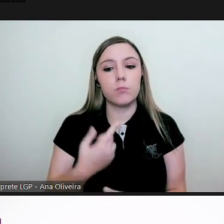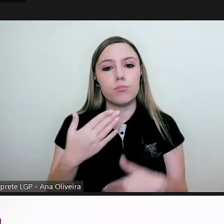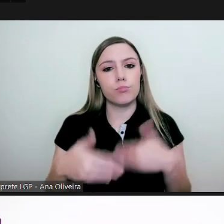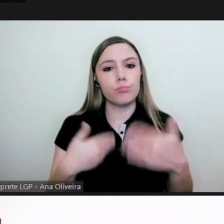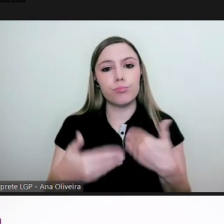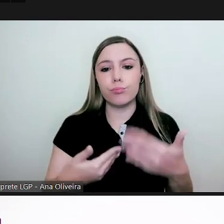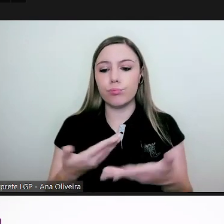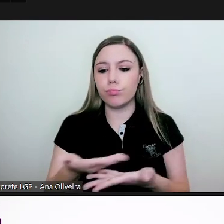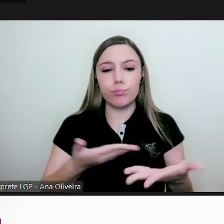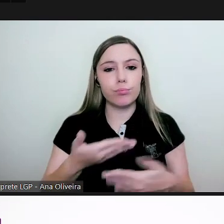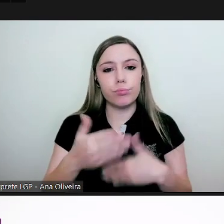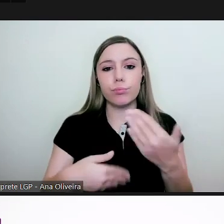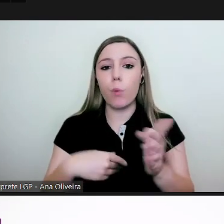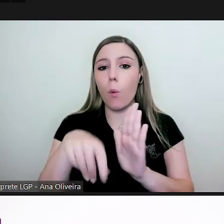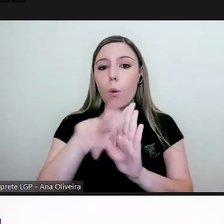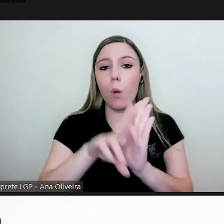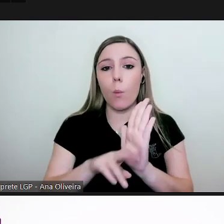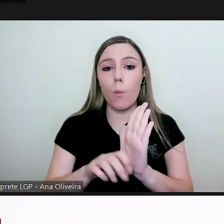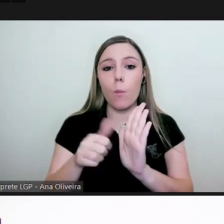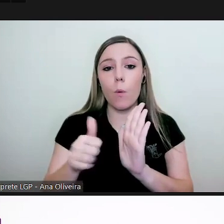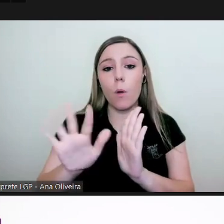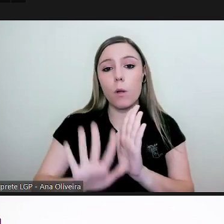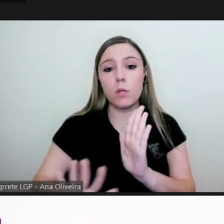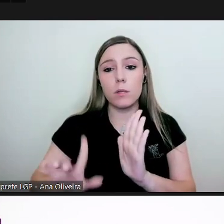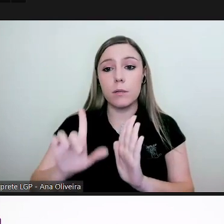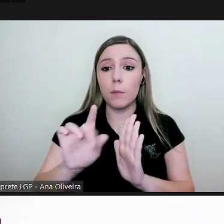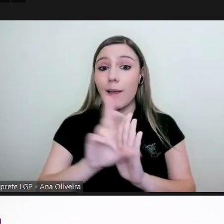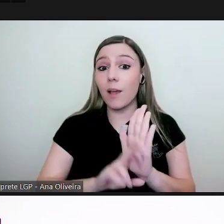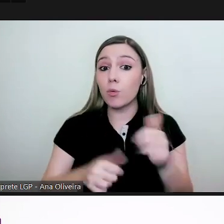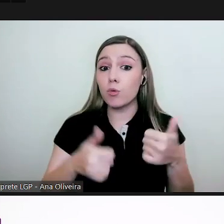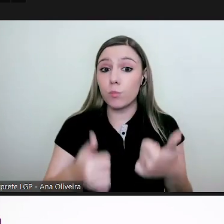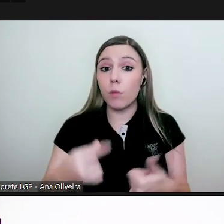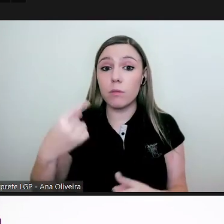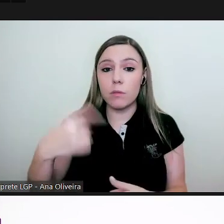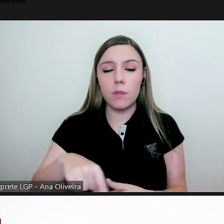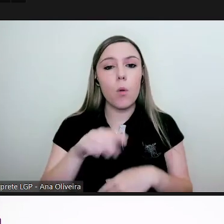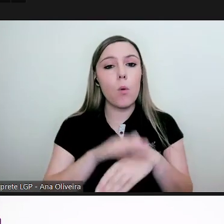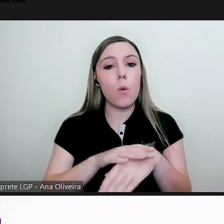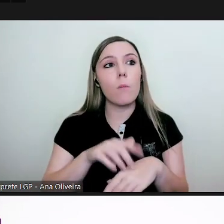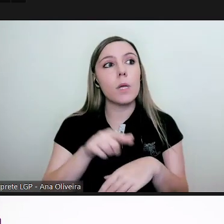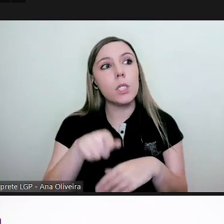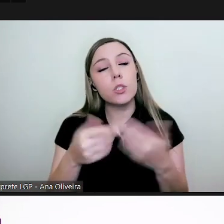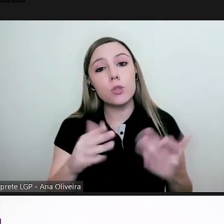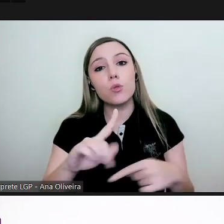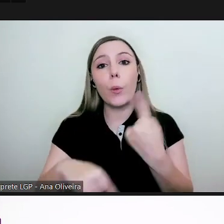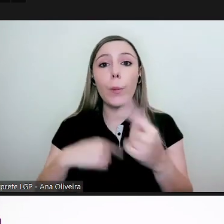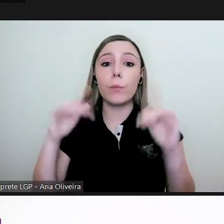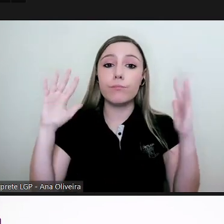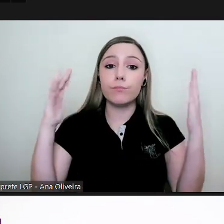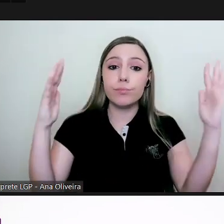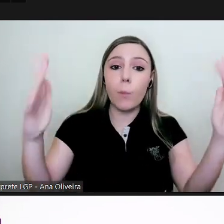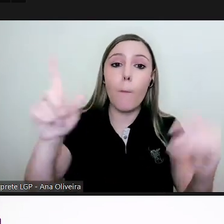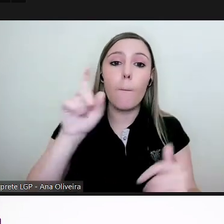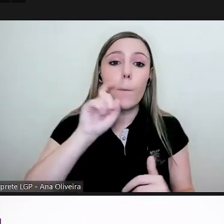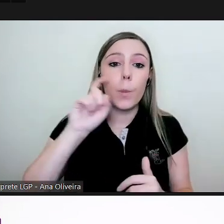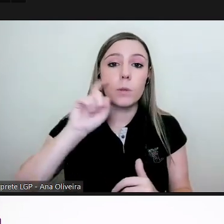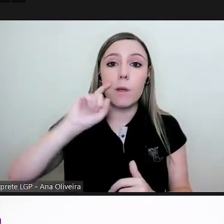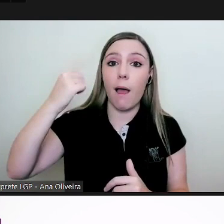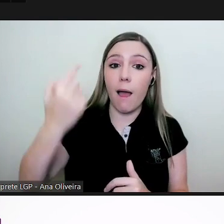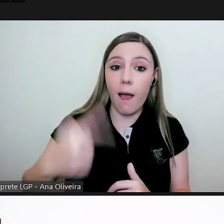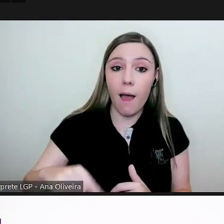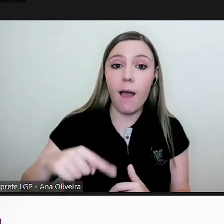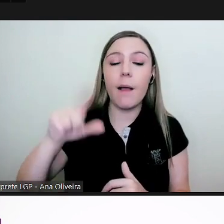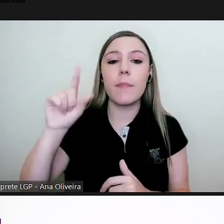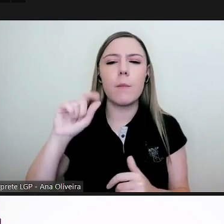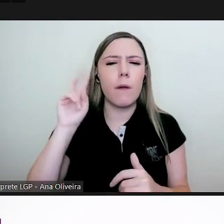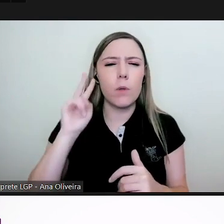funcione com boas regras e o mercado nacional funcione com boas regras. Isto vai ajudar a que haja proteção da floresta, que haja proteção dos valores